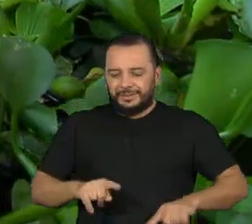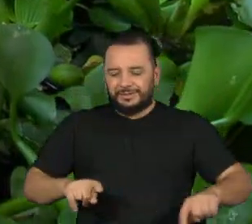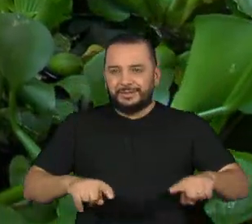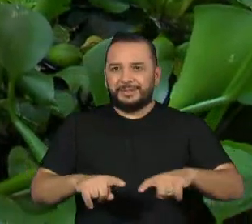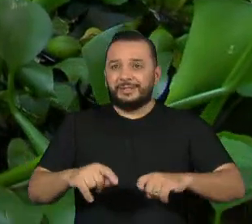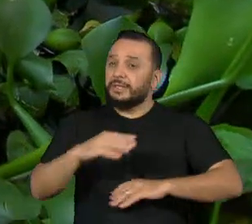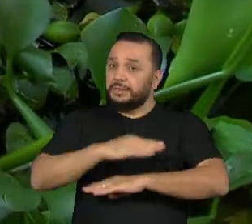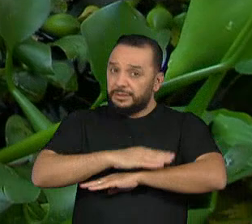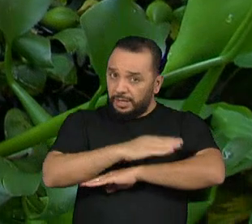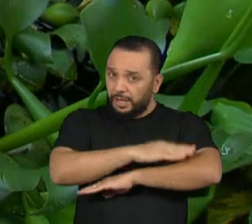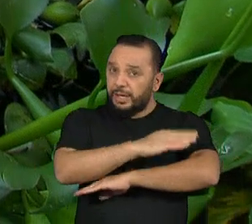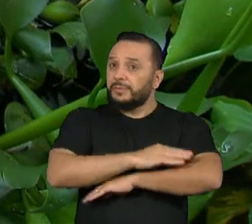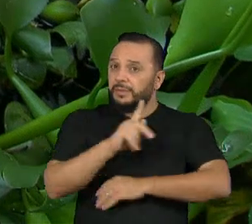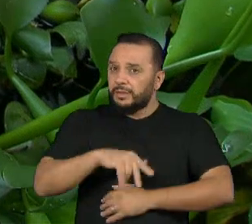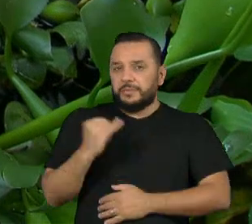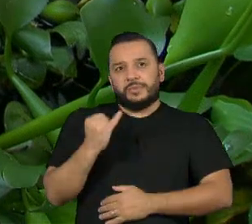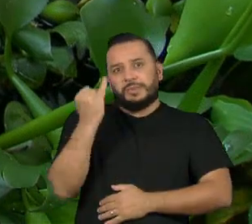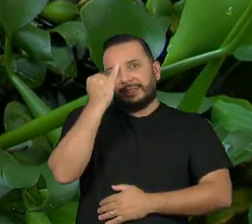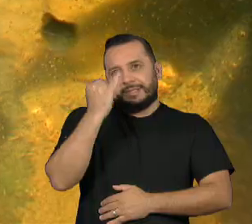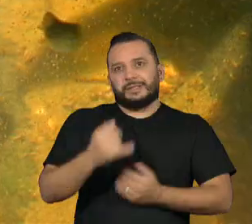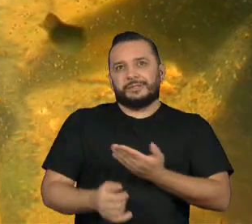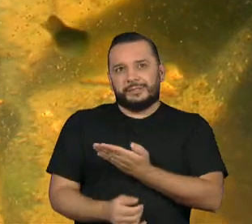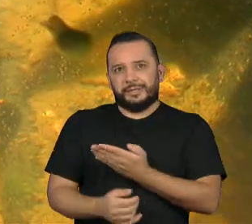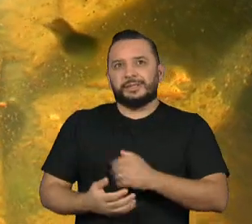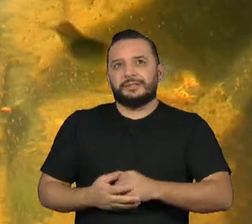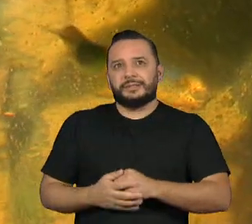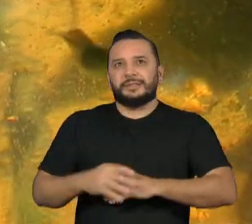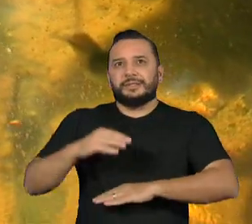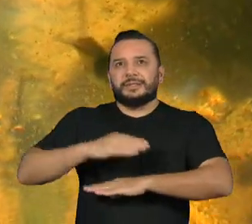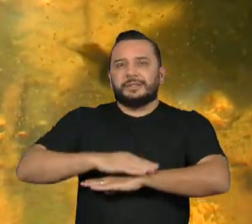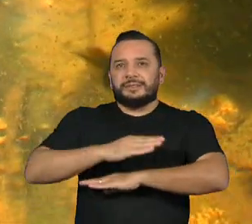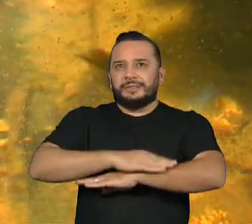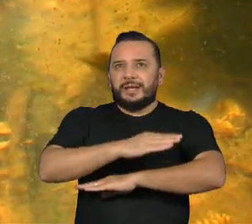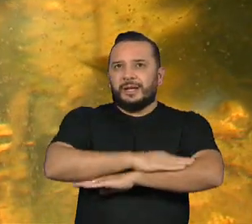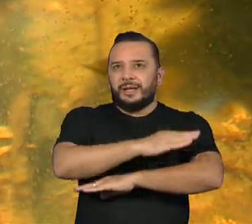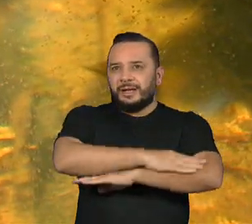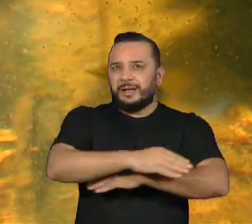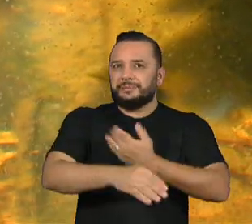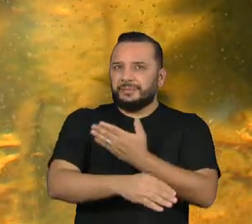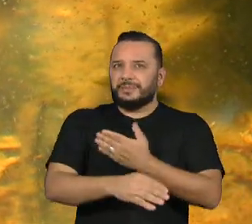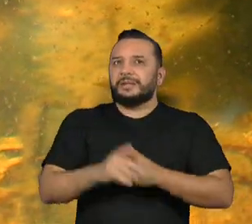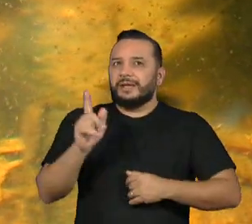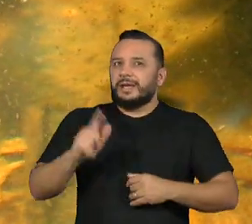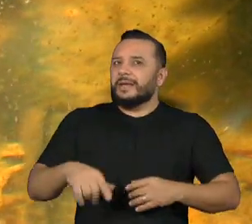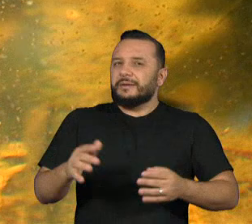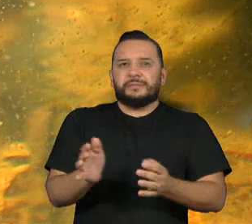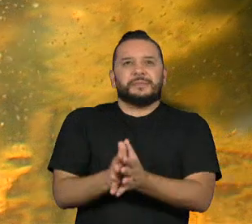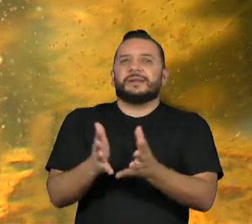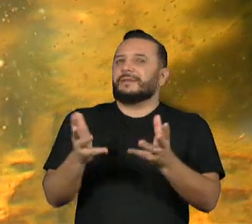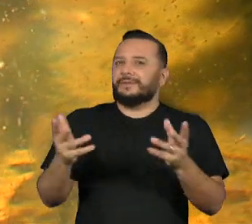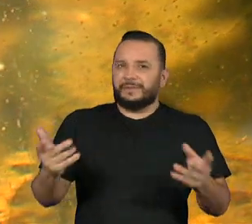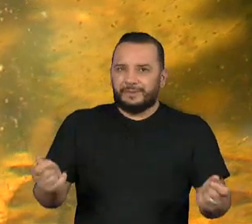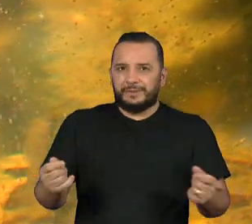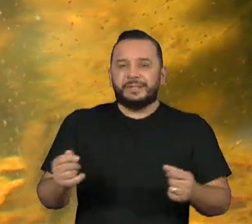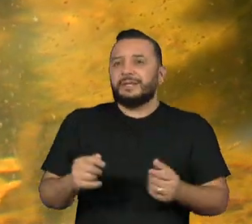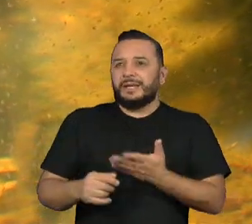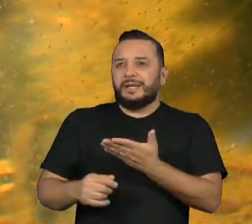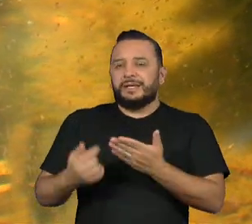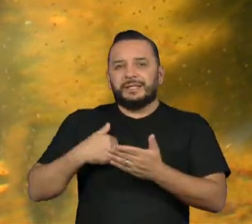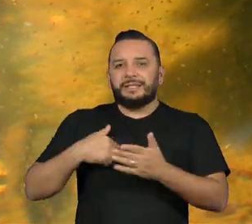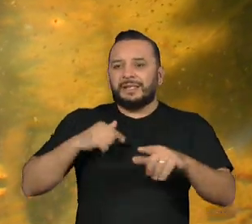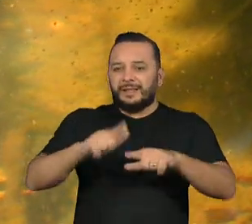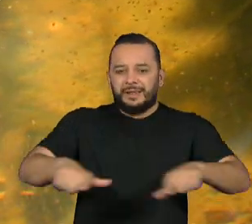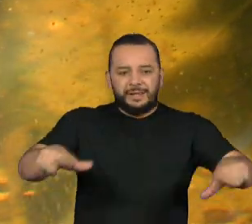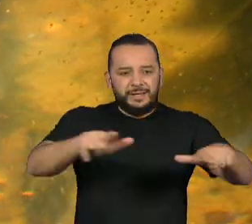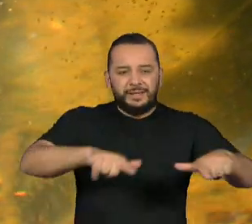uma função muito especial nesse jardim. Os sapos, eles são animais incríveis e eles limpam o ambiente e